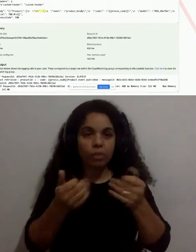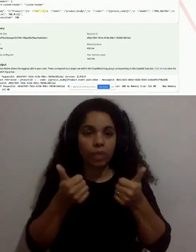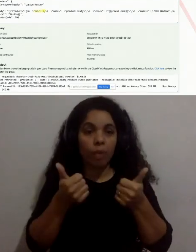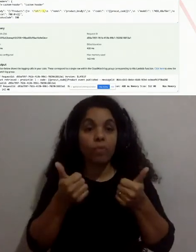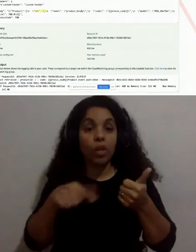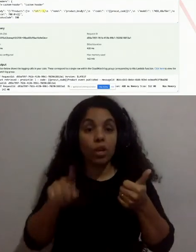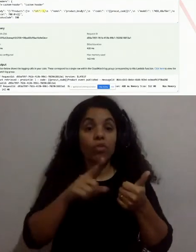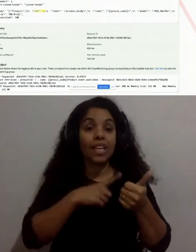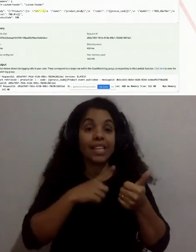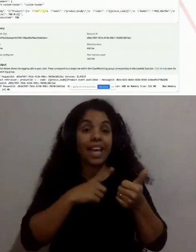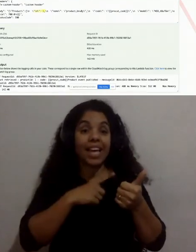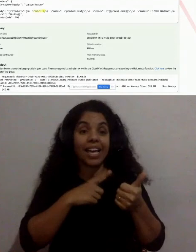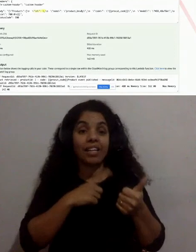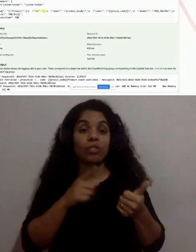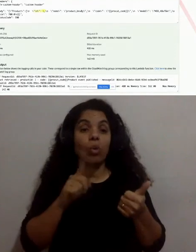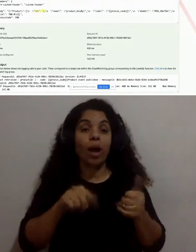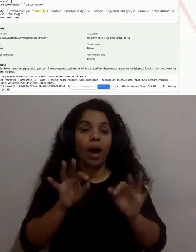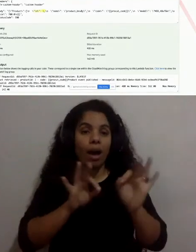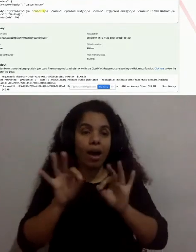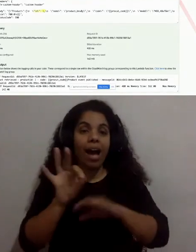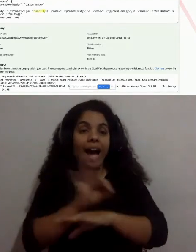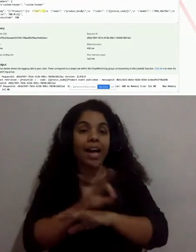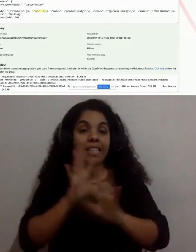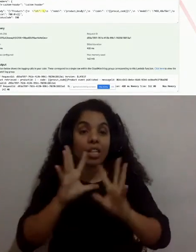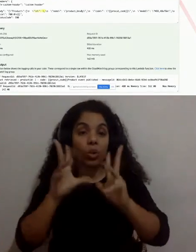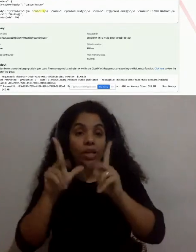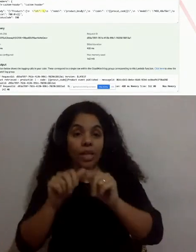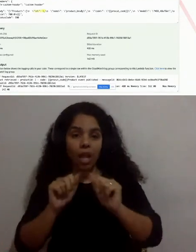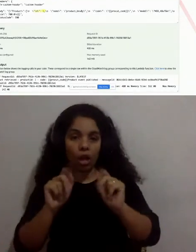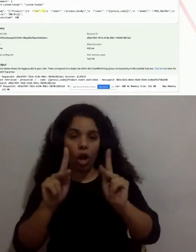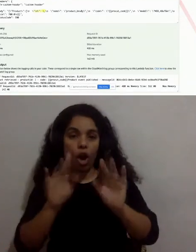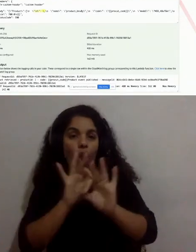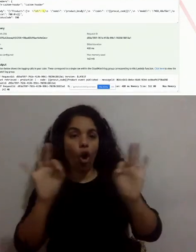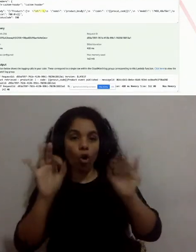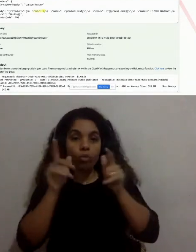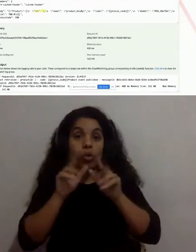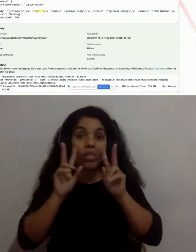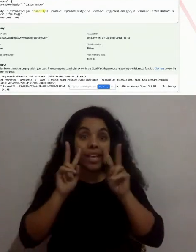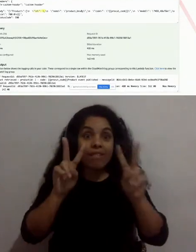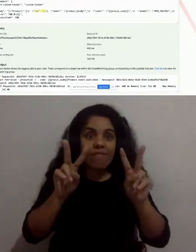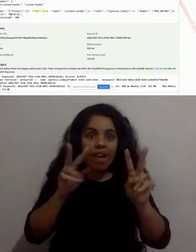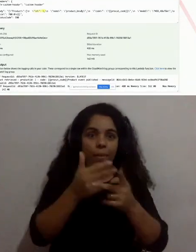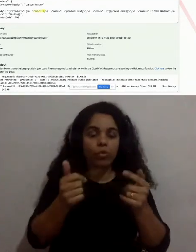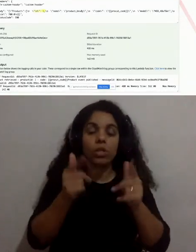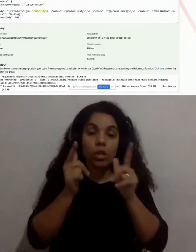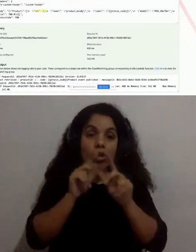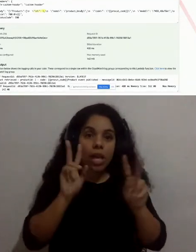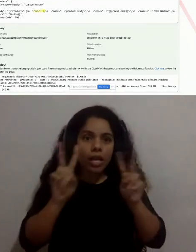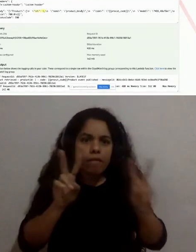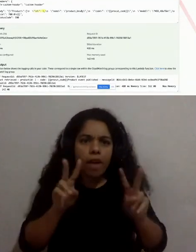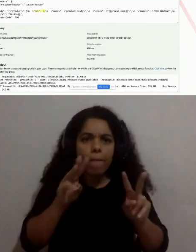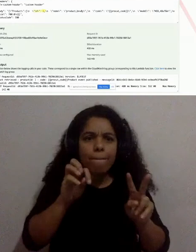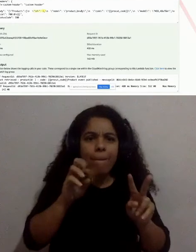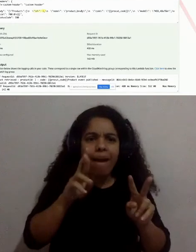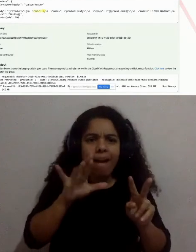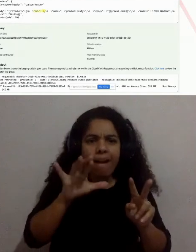você tendo a arquitetura inteira, ótimo, você consegue ver mais coisas, você consegue ter mais métricas, você